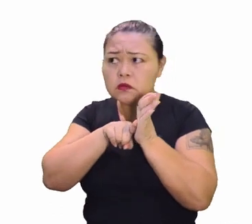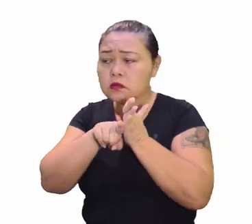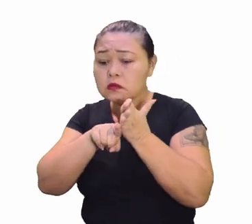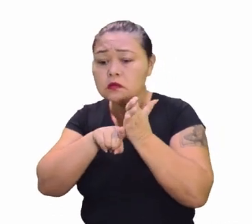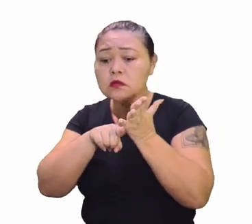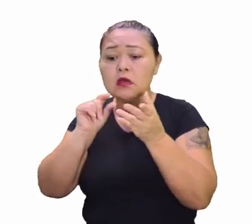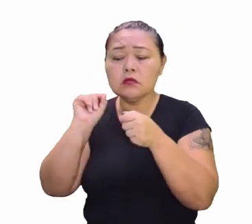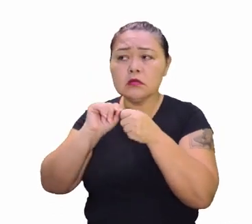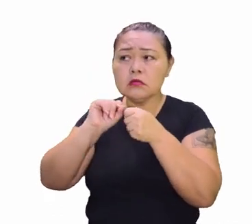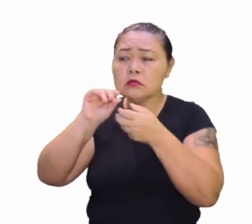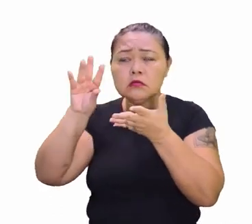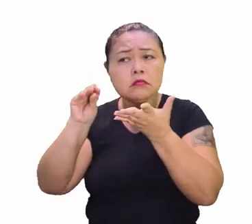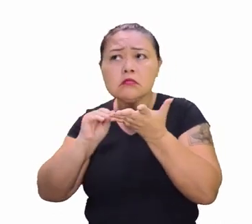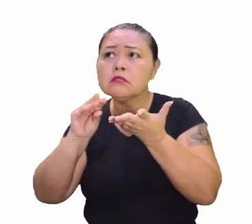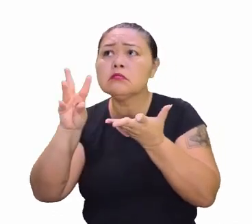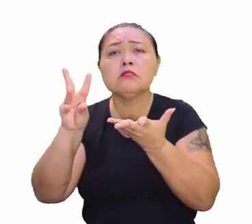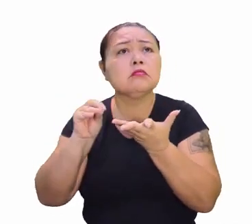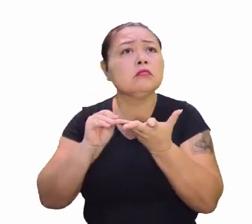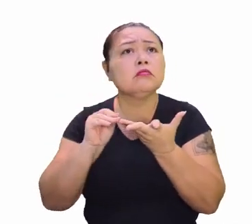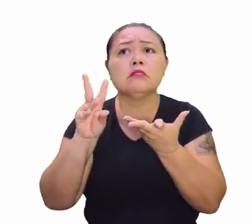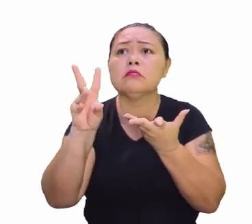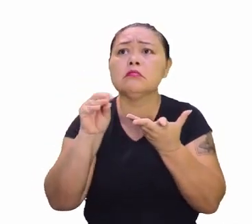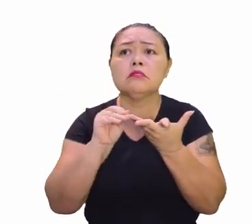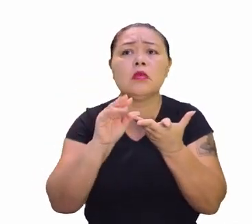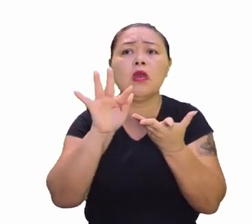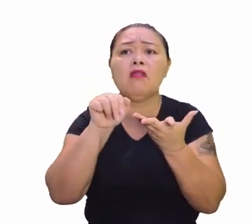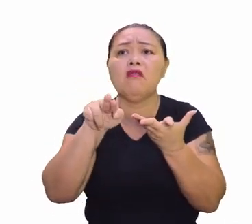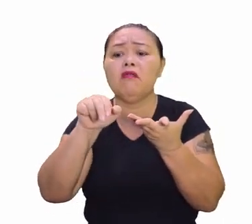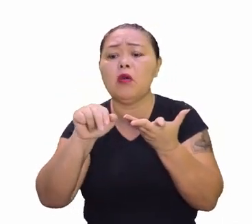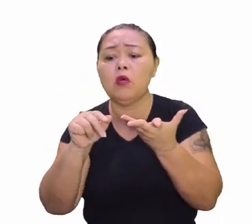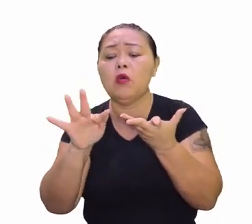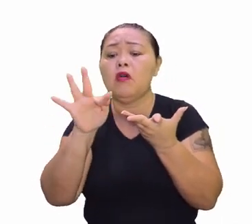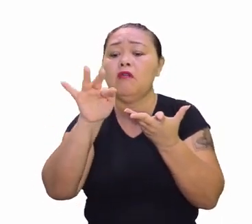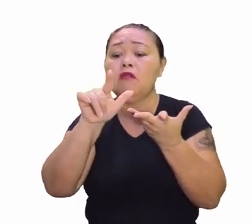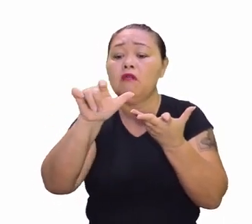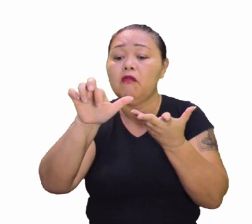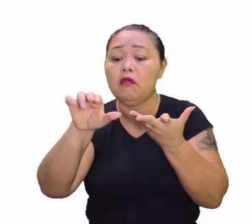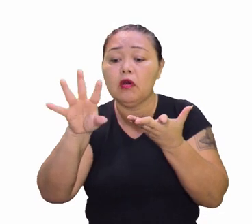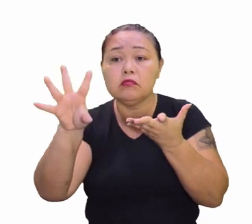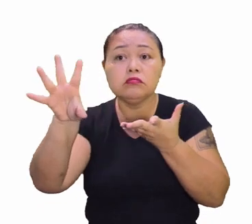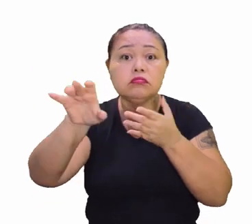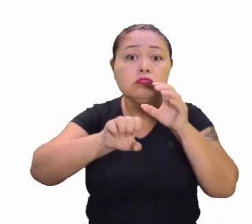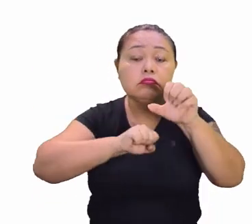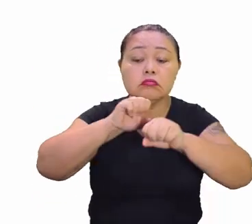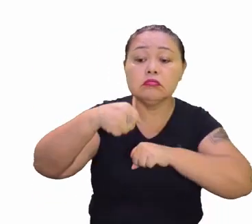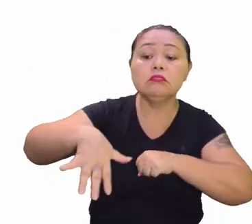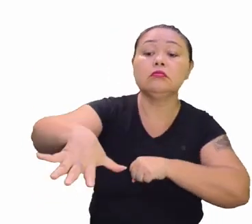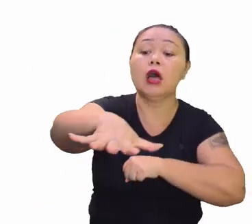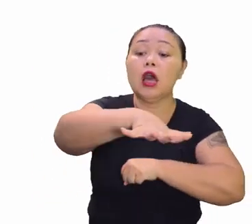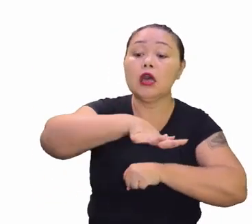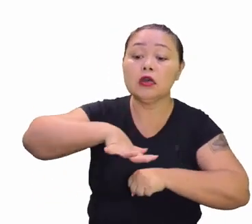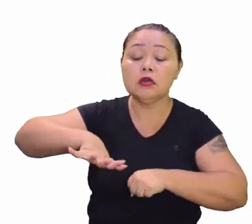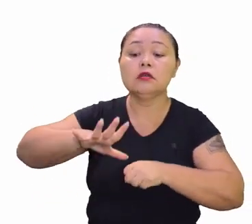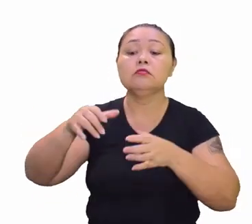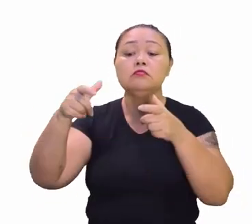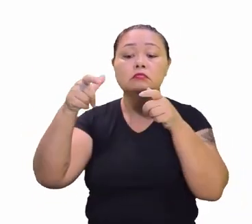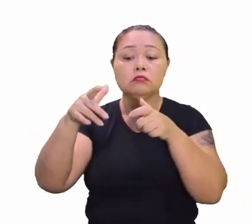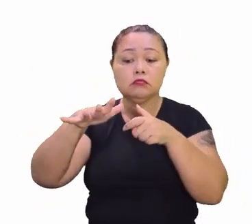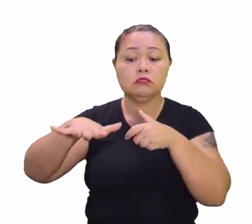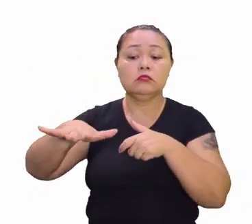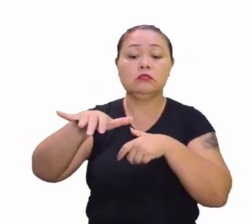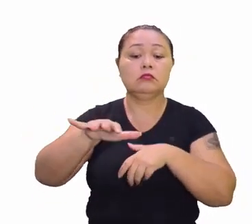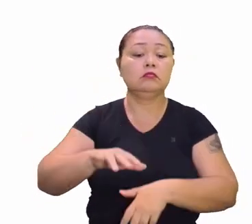pesquisadores, fizeram levantamentos de fauna, flora Exatamente. da região,